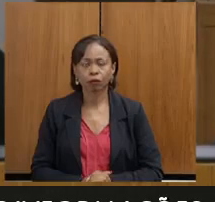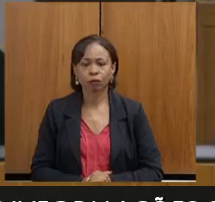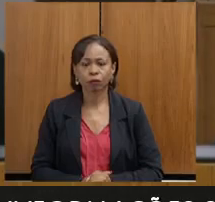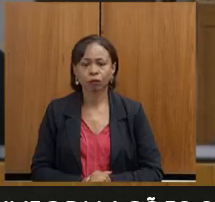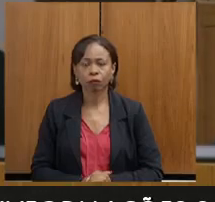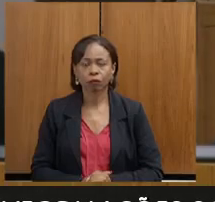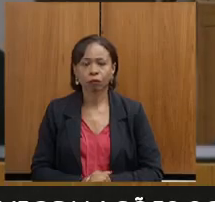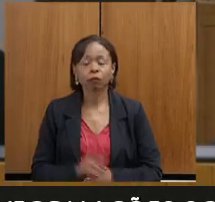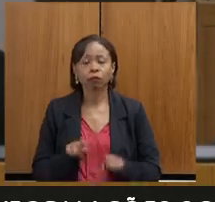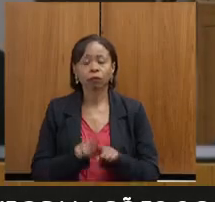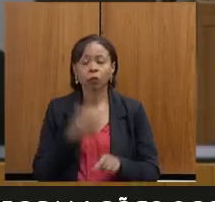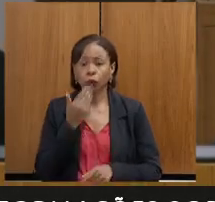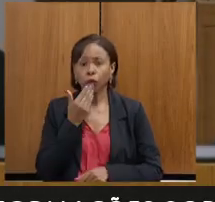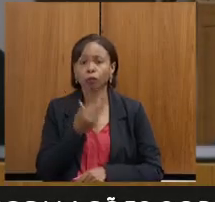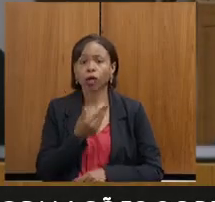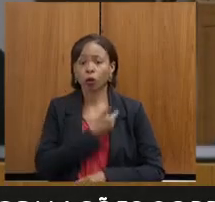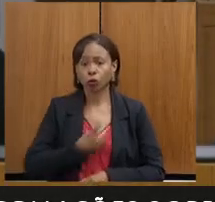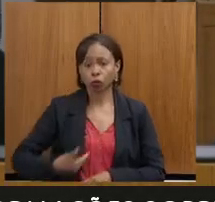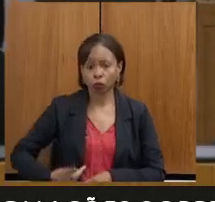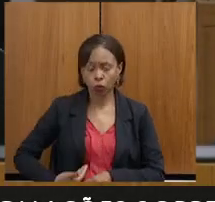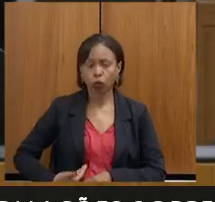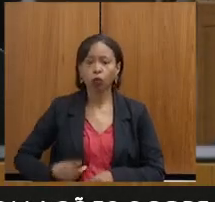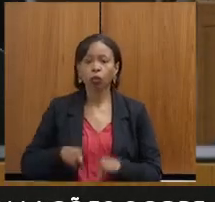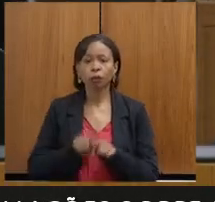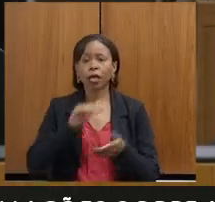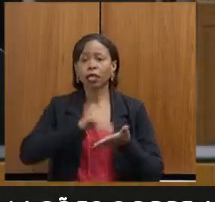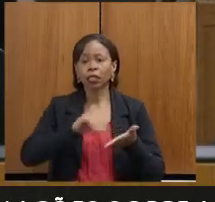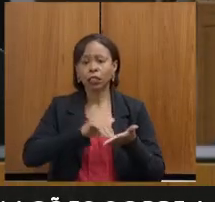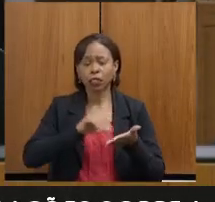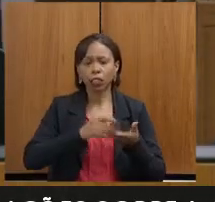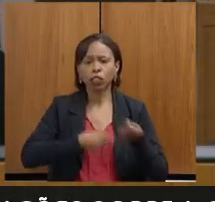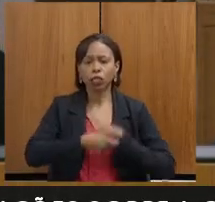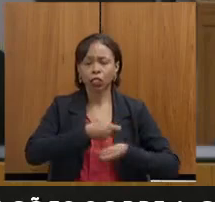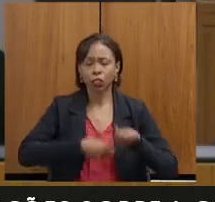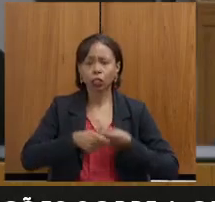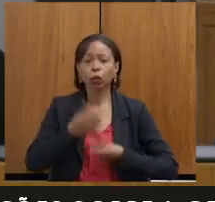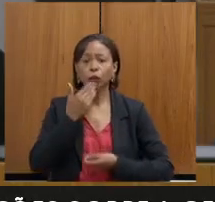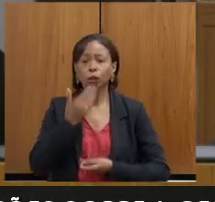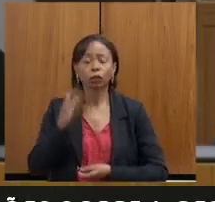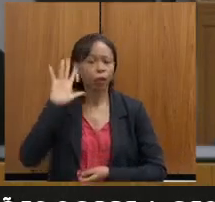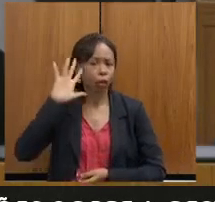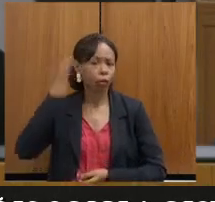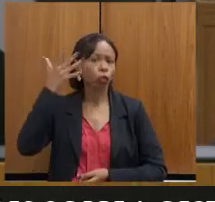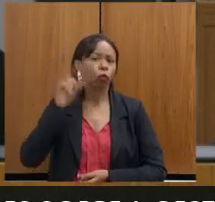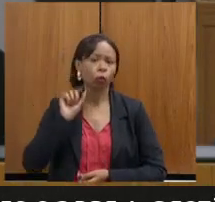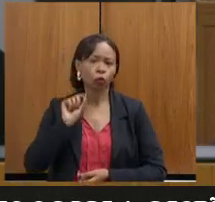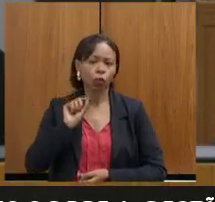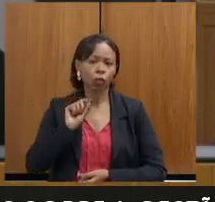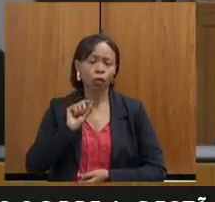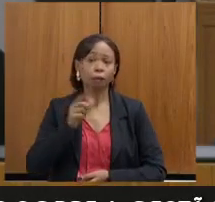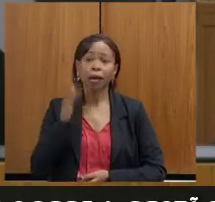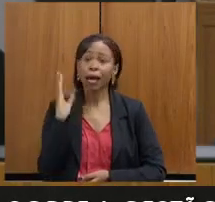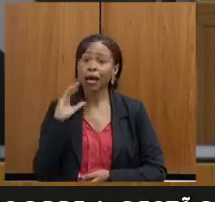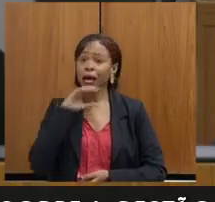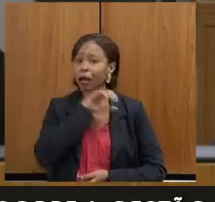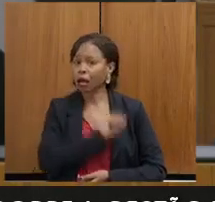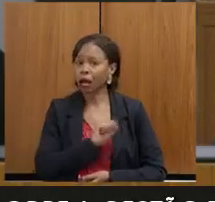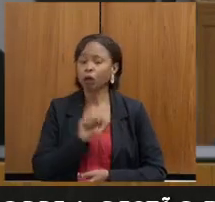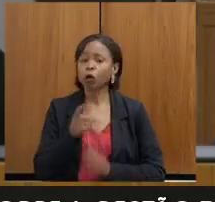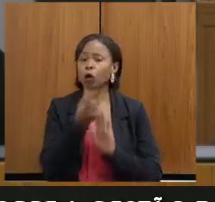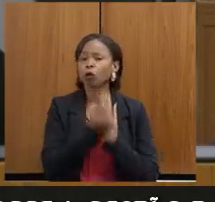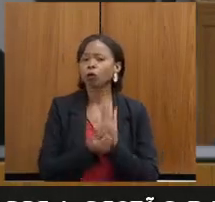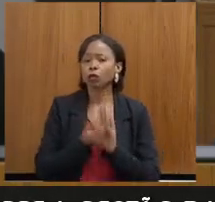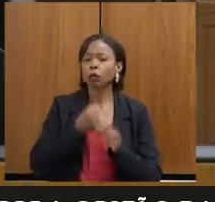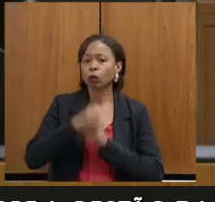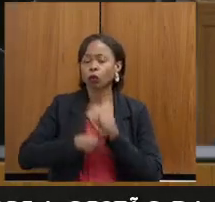João seja encaminhado ao governador do Estado EA Secretaria de planejamento e gestão Seplag pedir providência para ajustar de imediato o orçamento